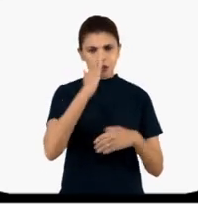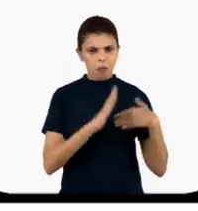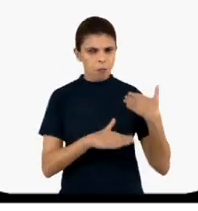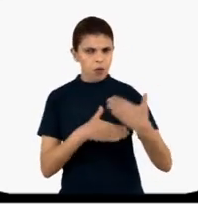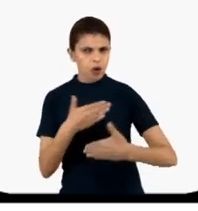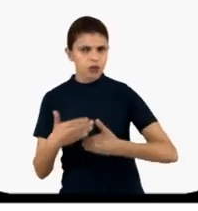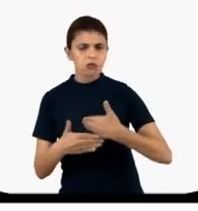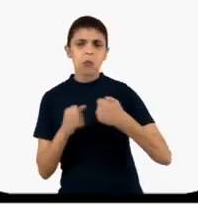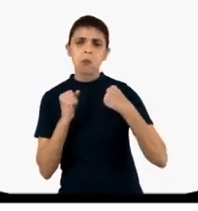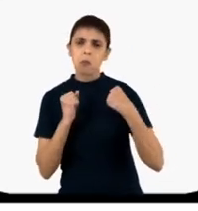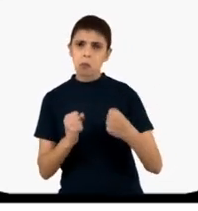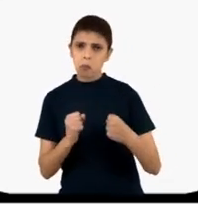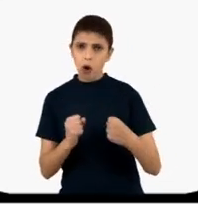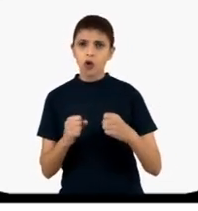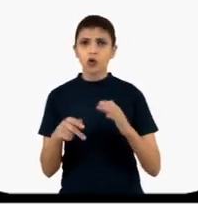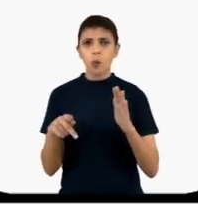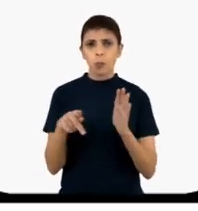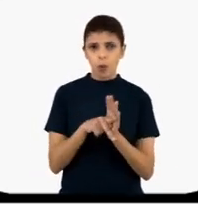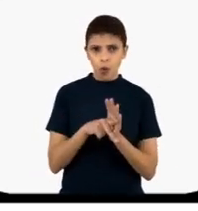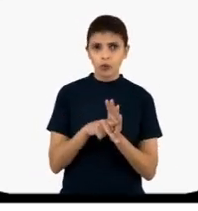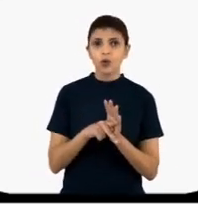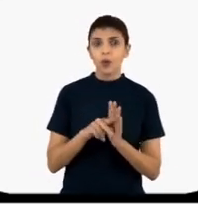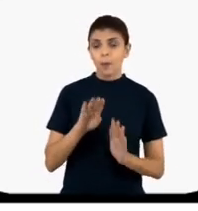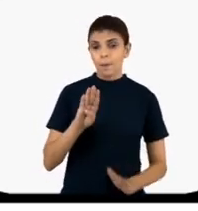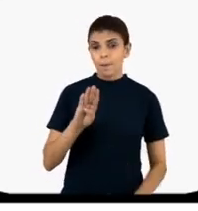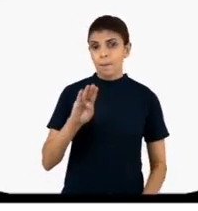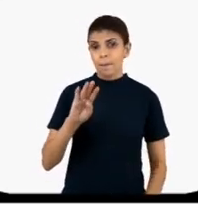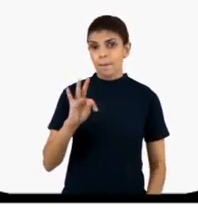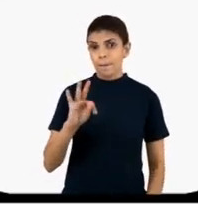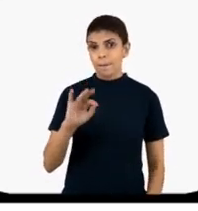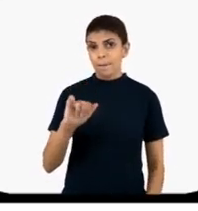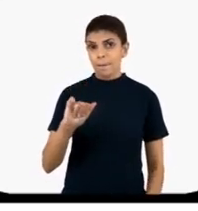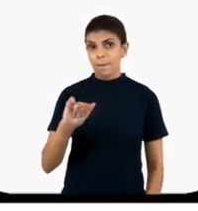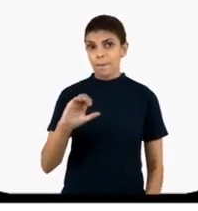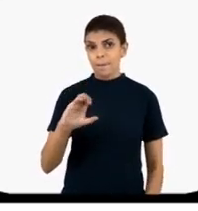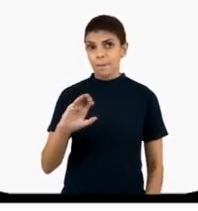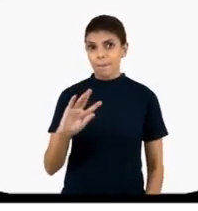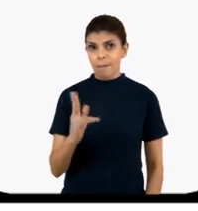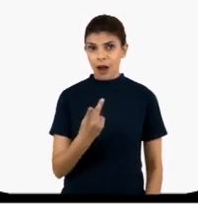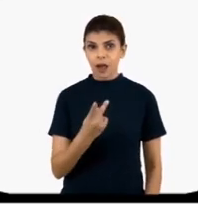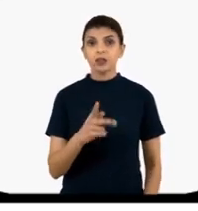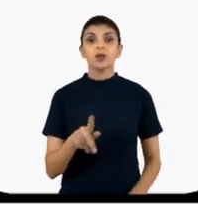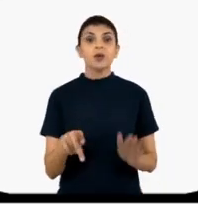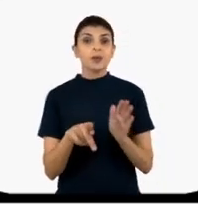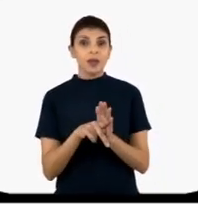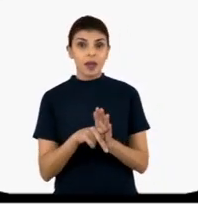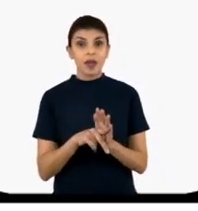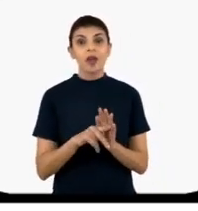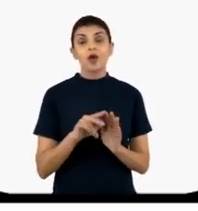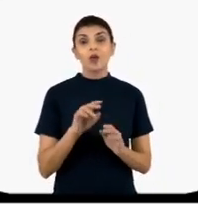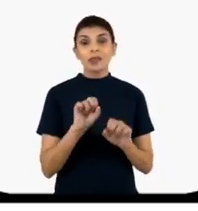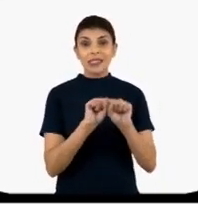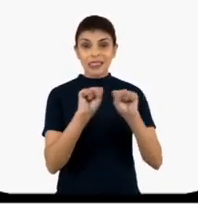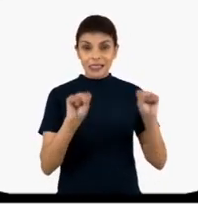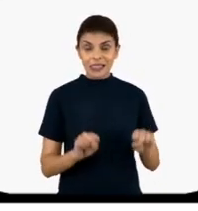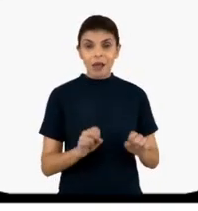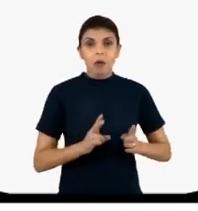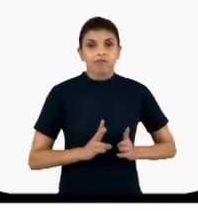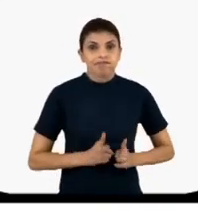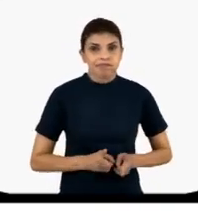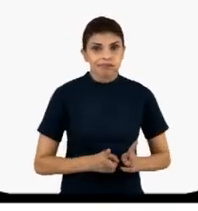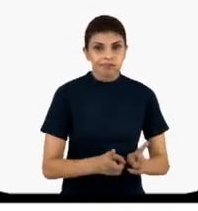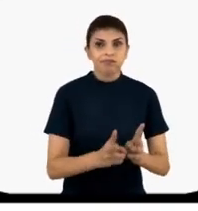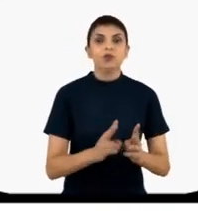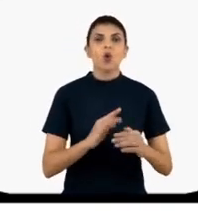processo pode ser um processo por lotes ou batch, um processo alimentado, o feedback ou um sistema contínuo,